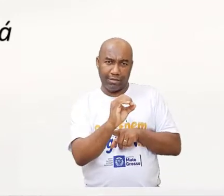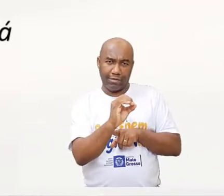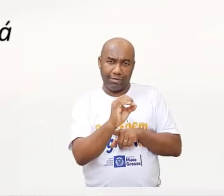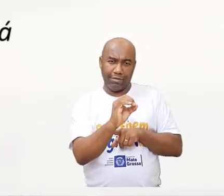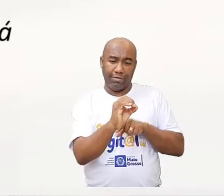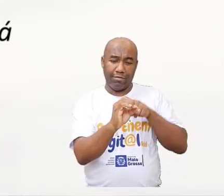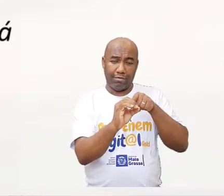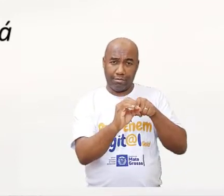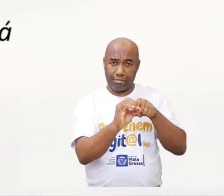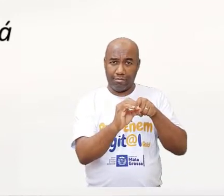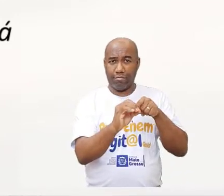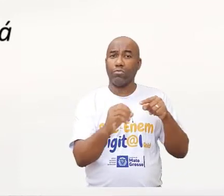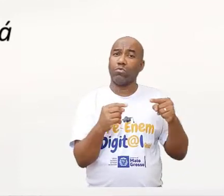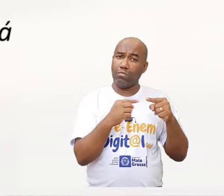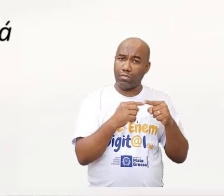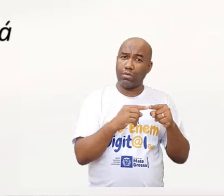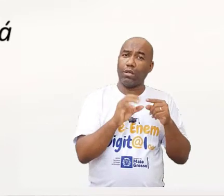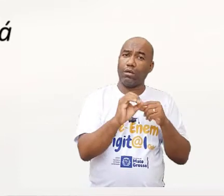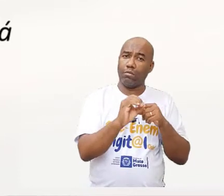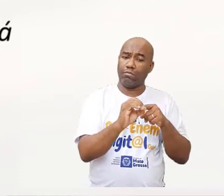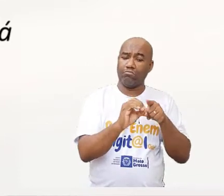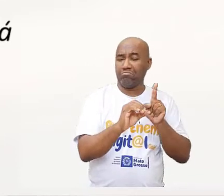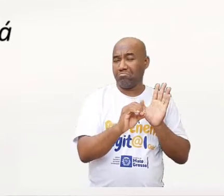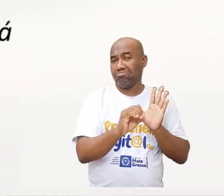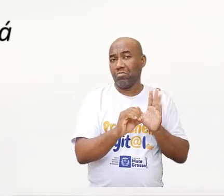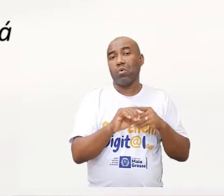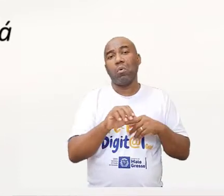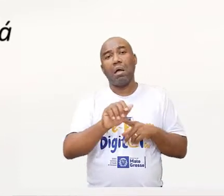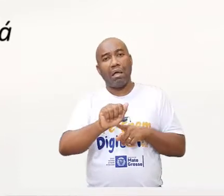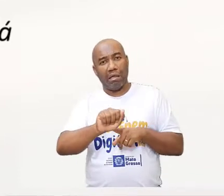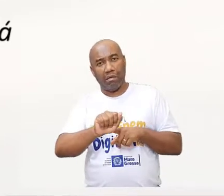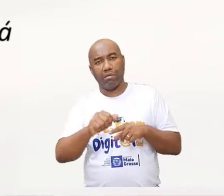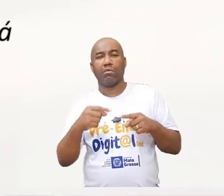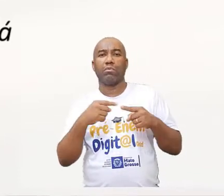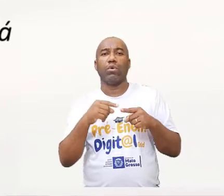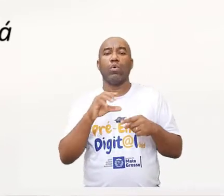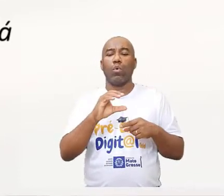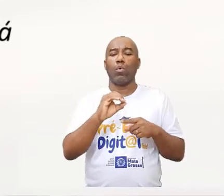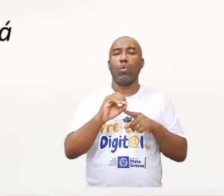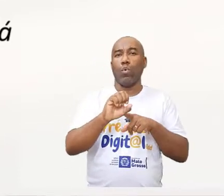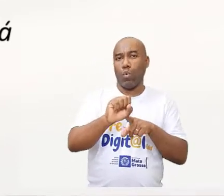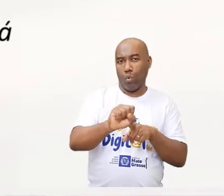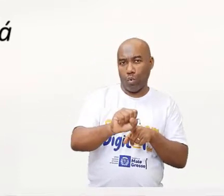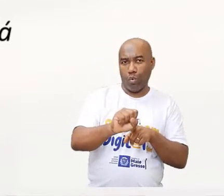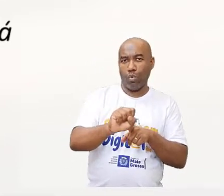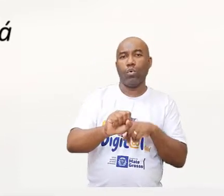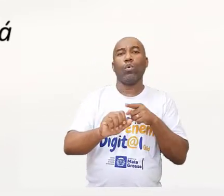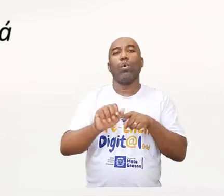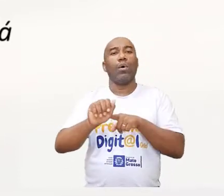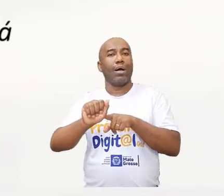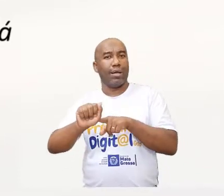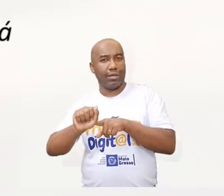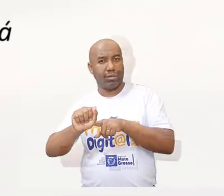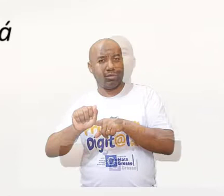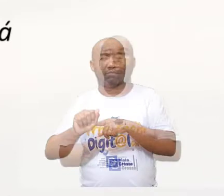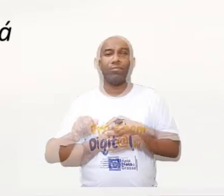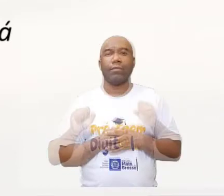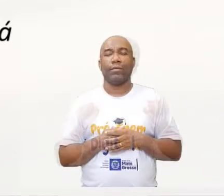fotos estão anexas ao e-mail que eu te enviei.